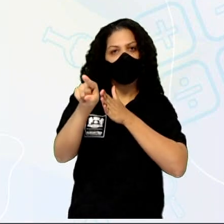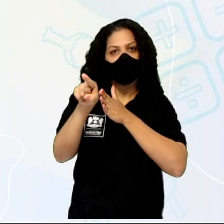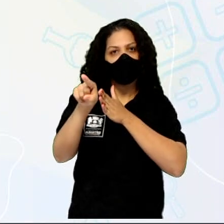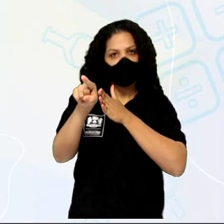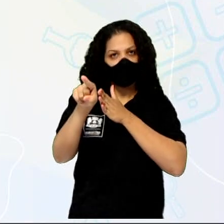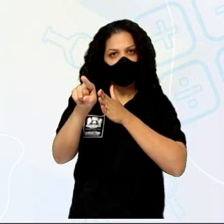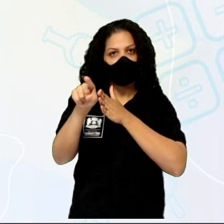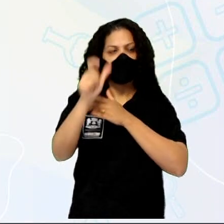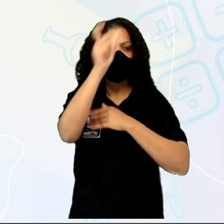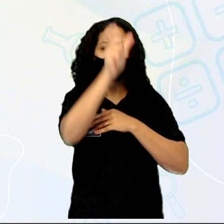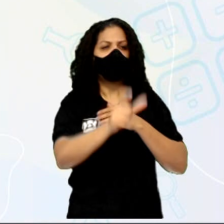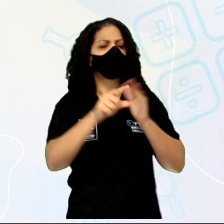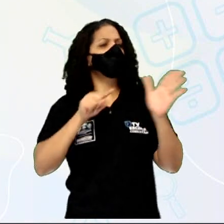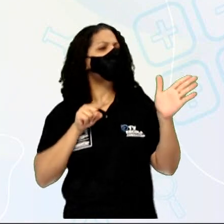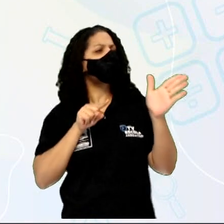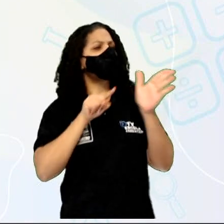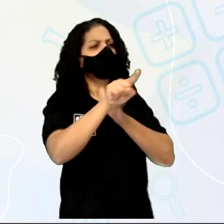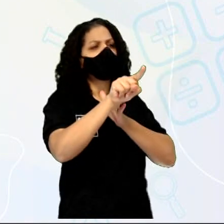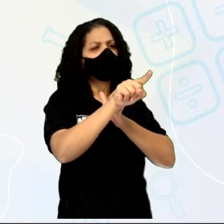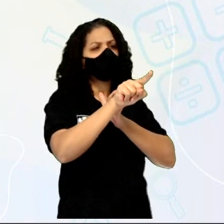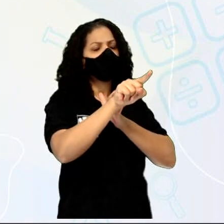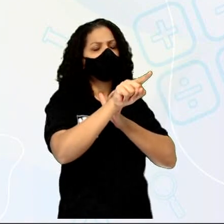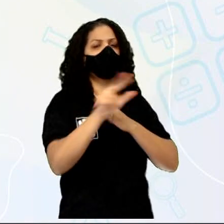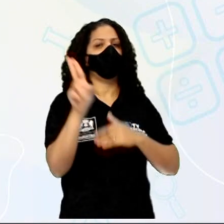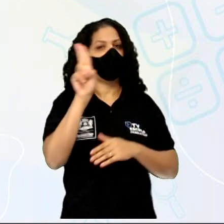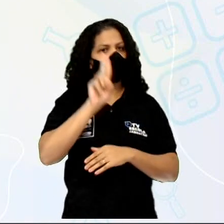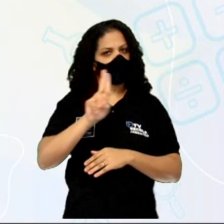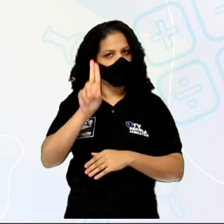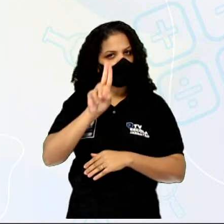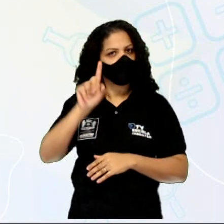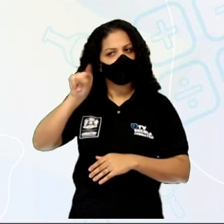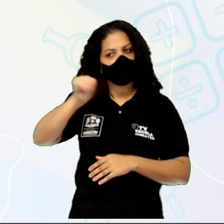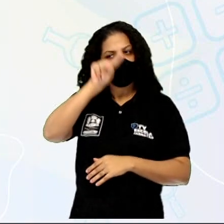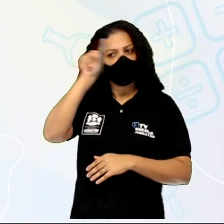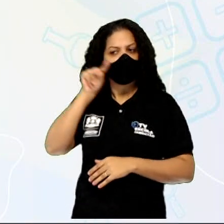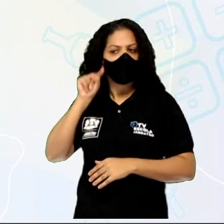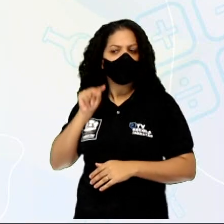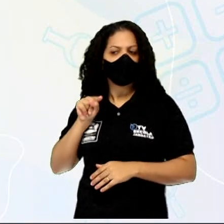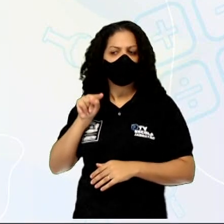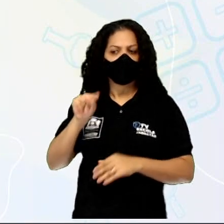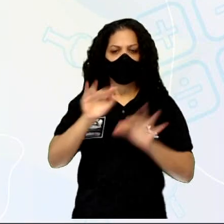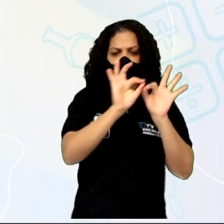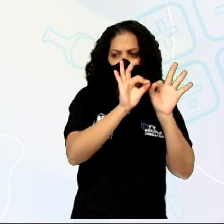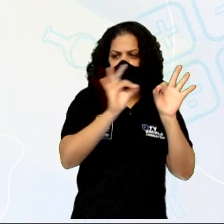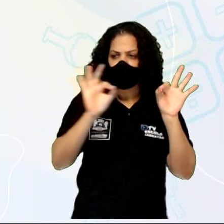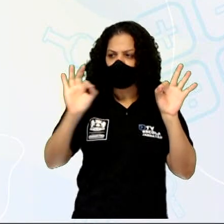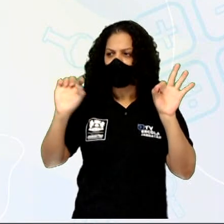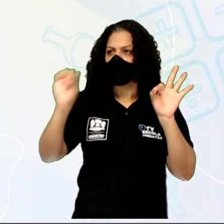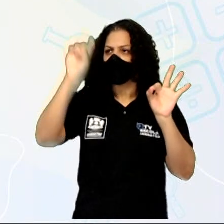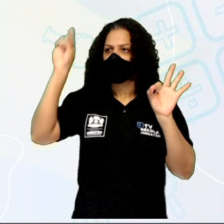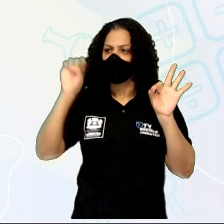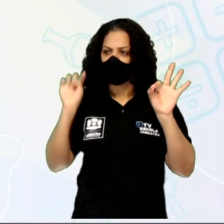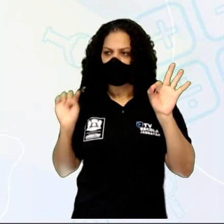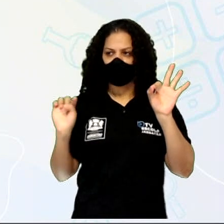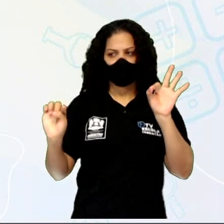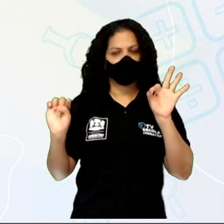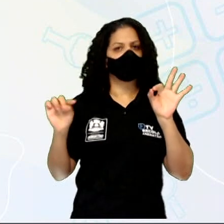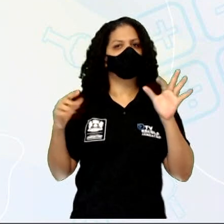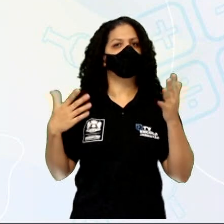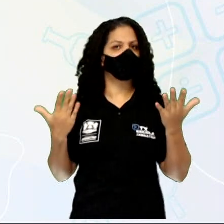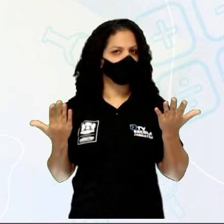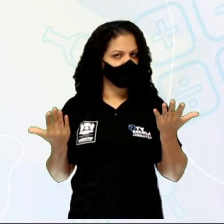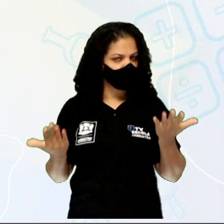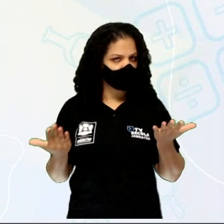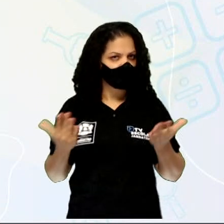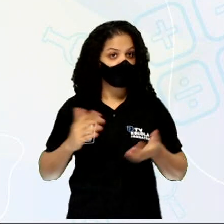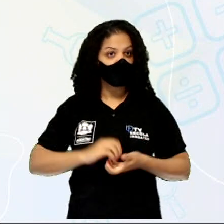interrogar alguém, perguntar a alguém sobre algo, eu preciso usar no final da frase a minha interrogação. Depois eu tenho,